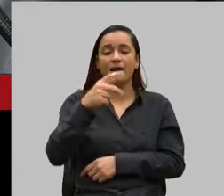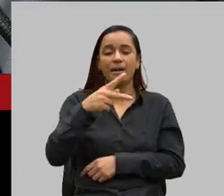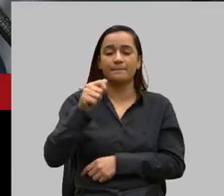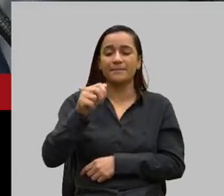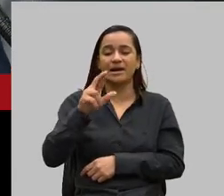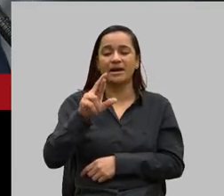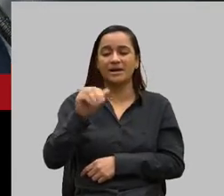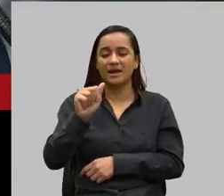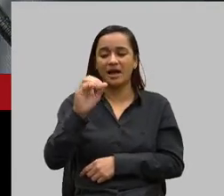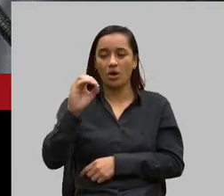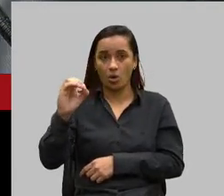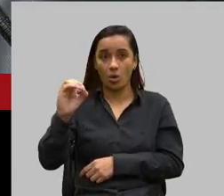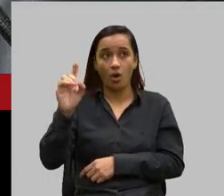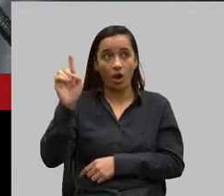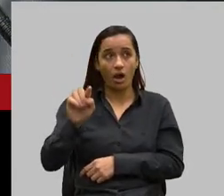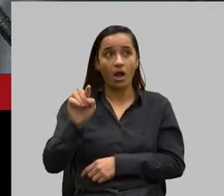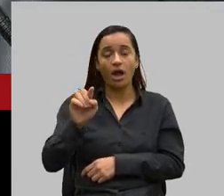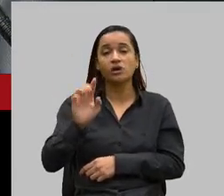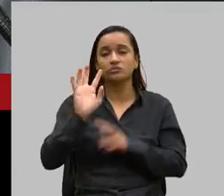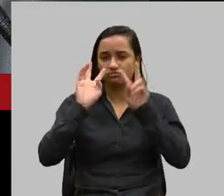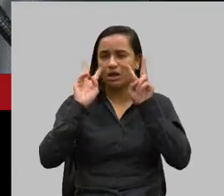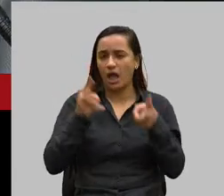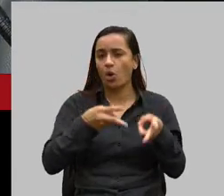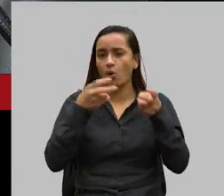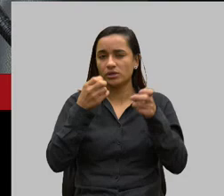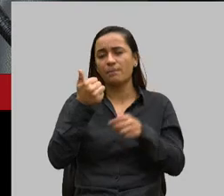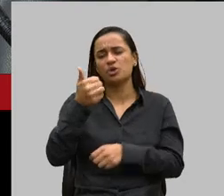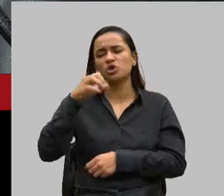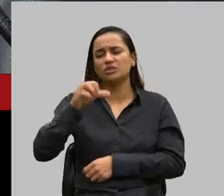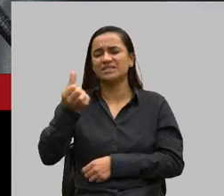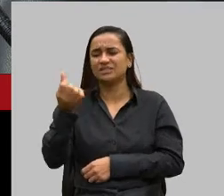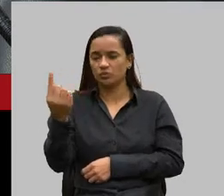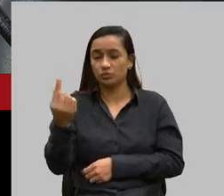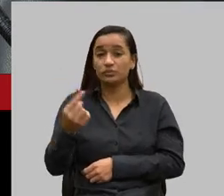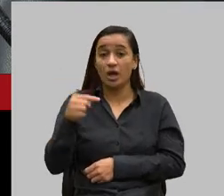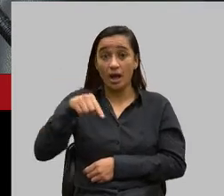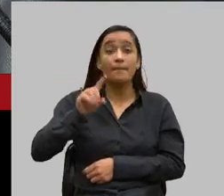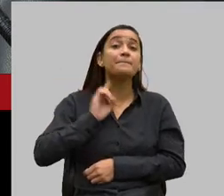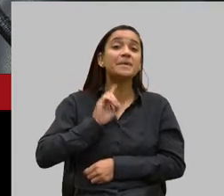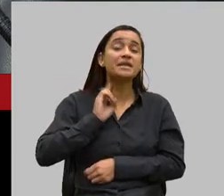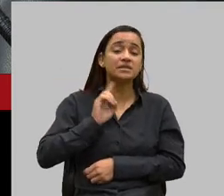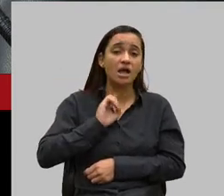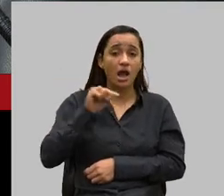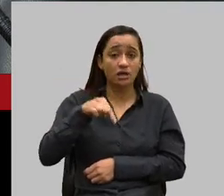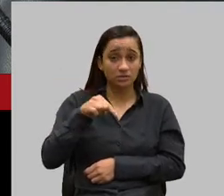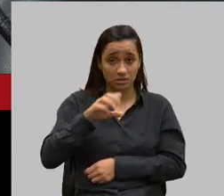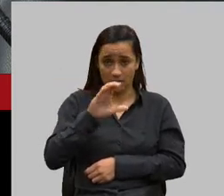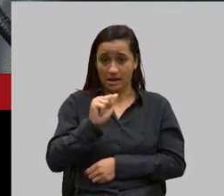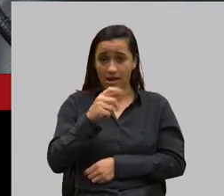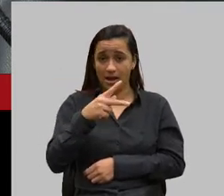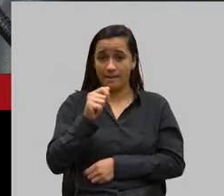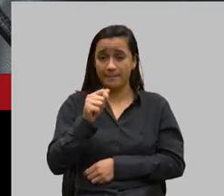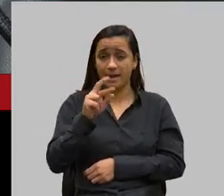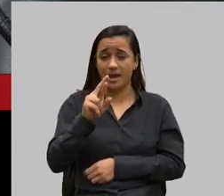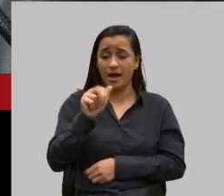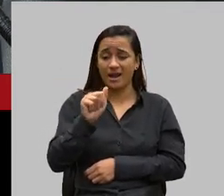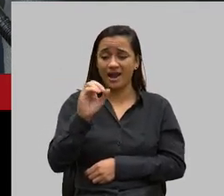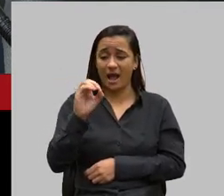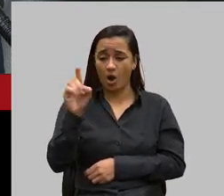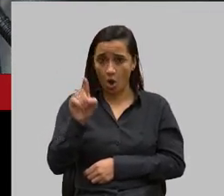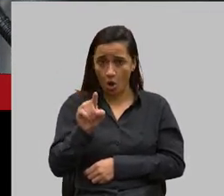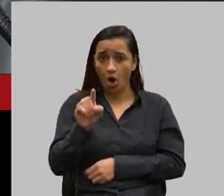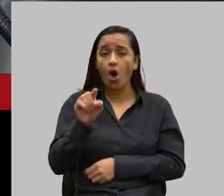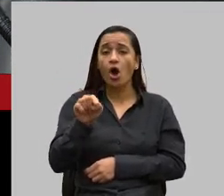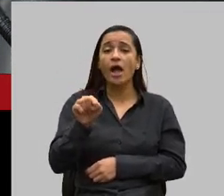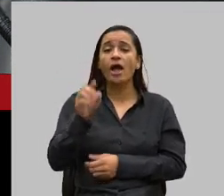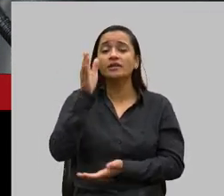1961 em Minas Gerais esse Parque Nacional do Caparaó Ele está na divisa